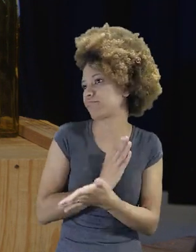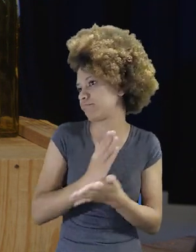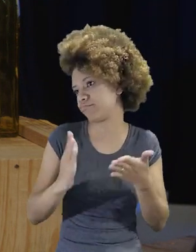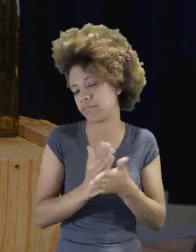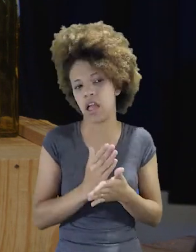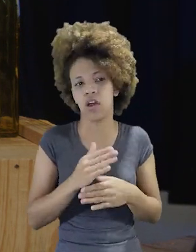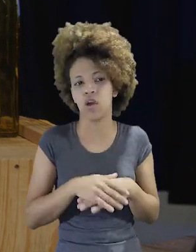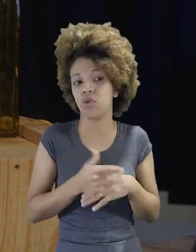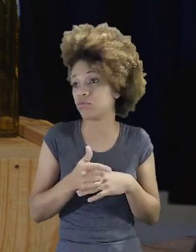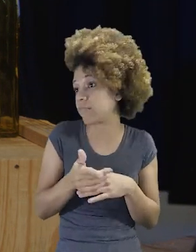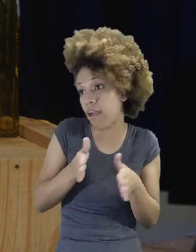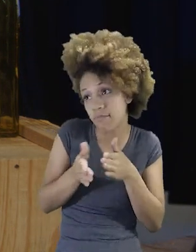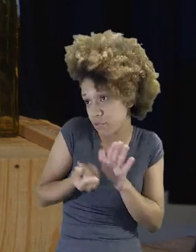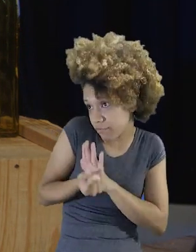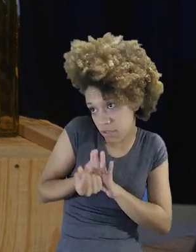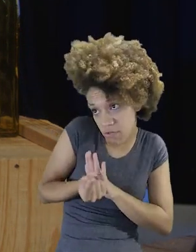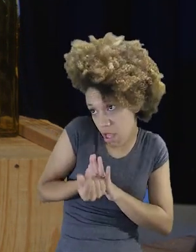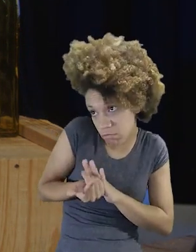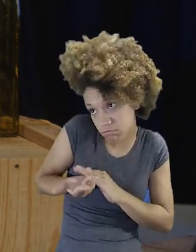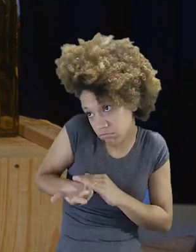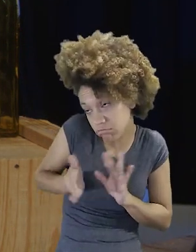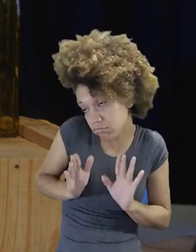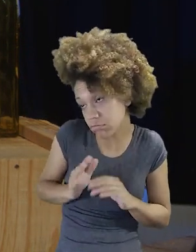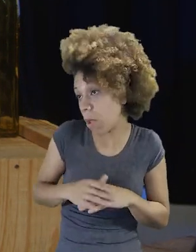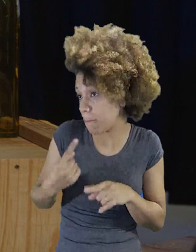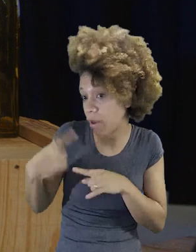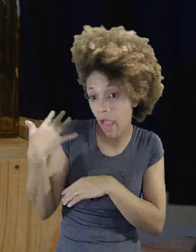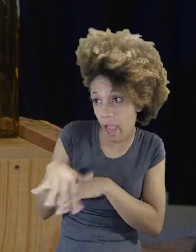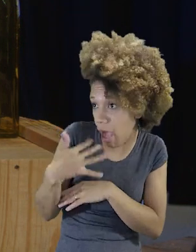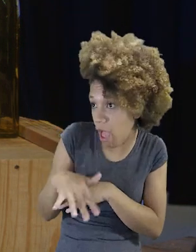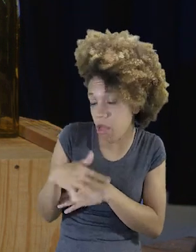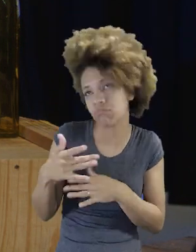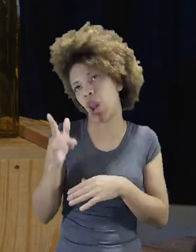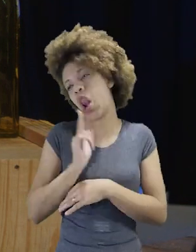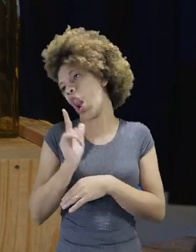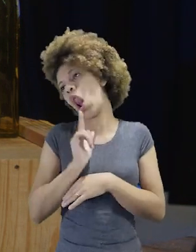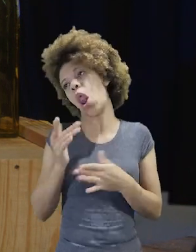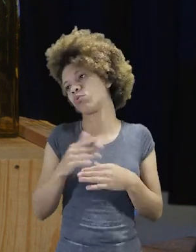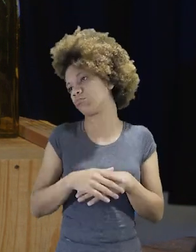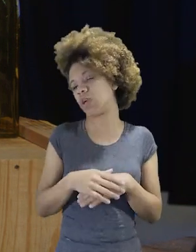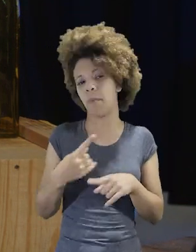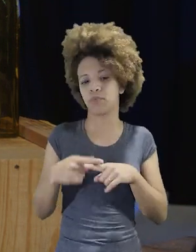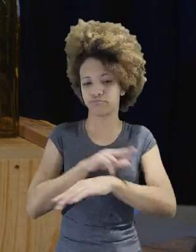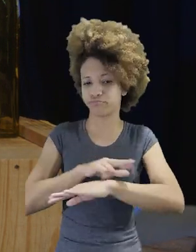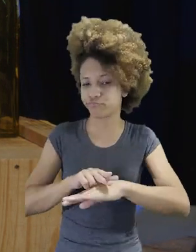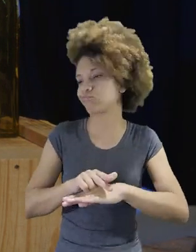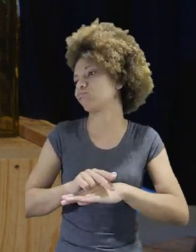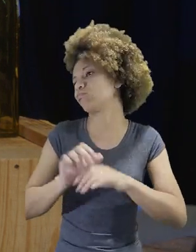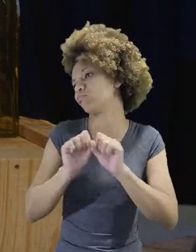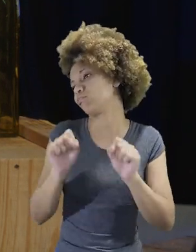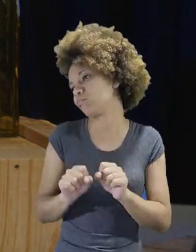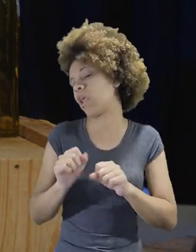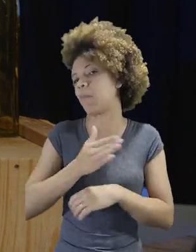por razões óbvias de de racismo térmico acaba que uma grande passada dessa população pobre